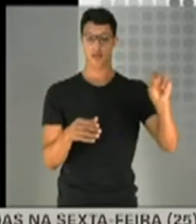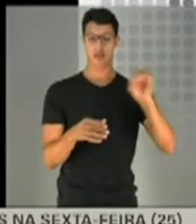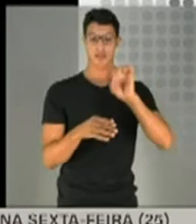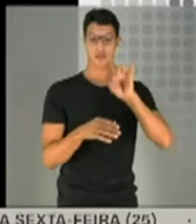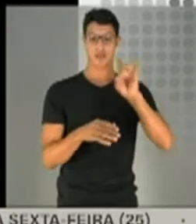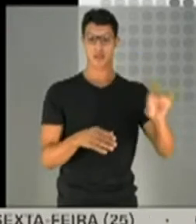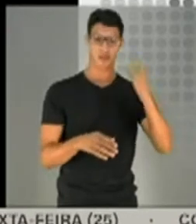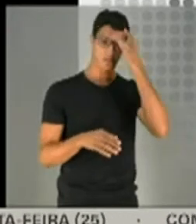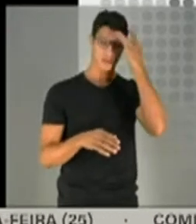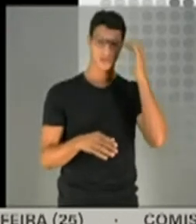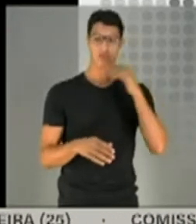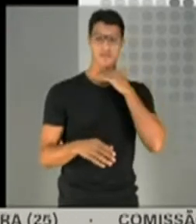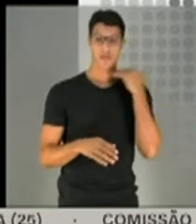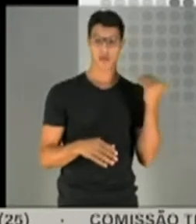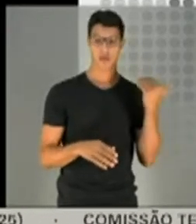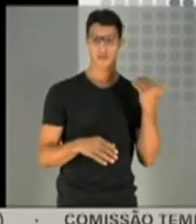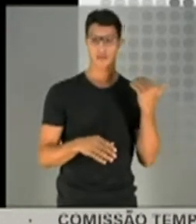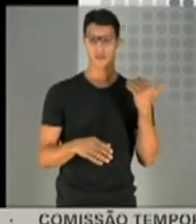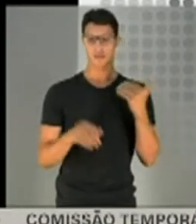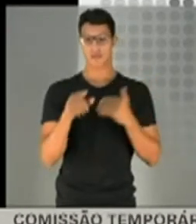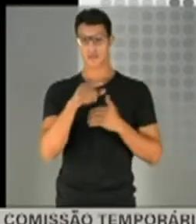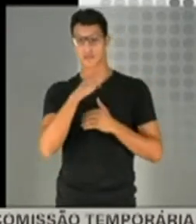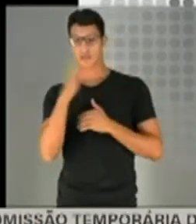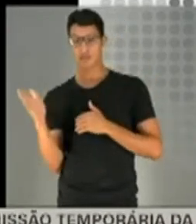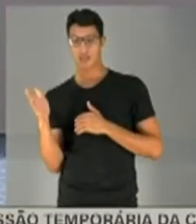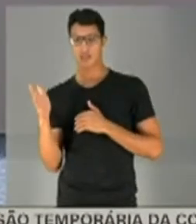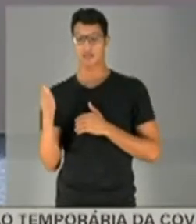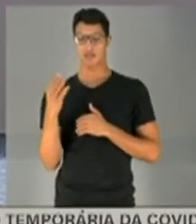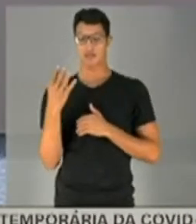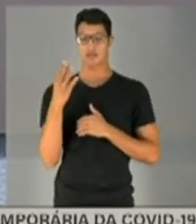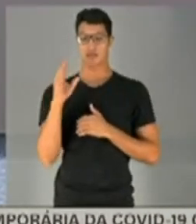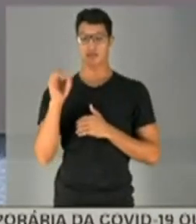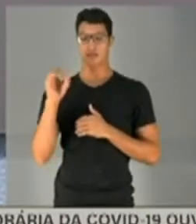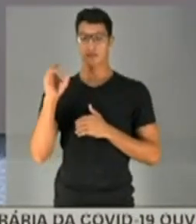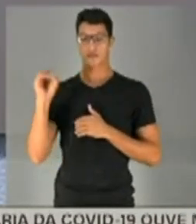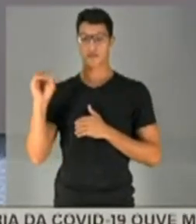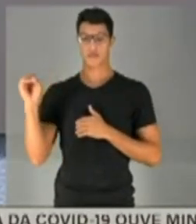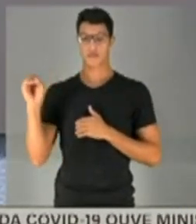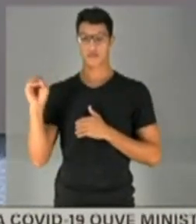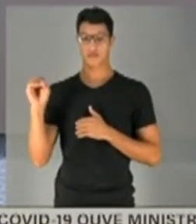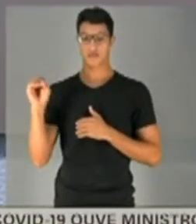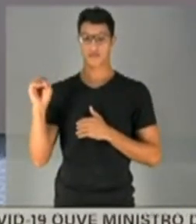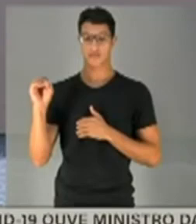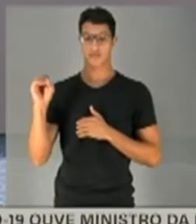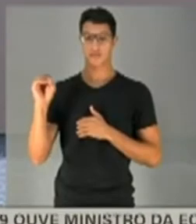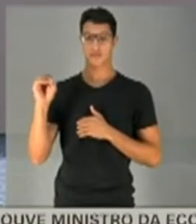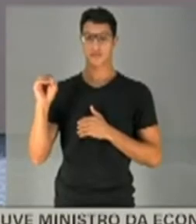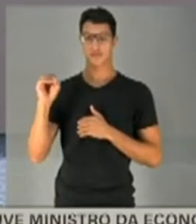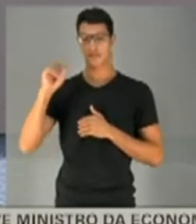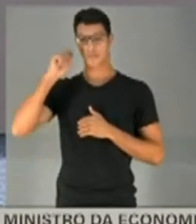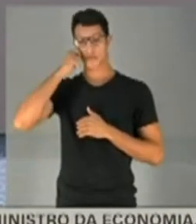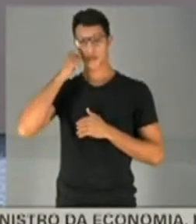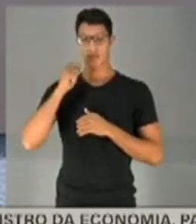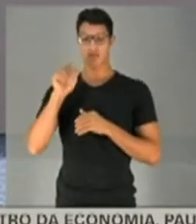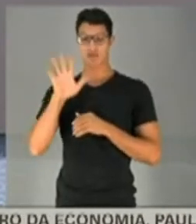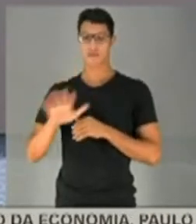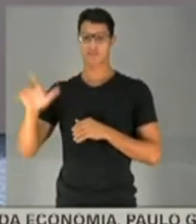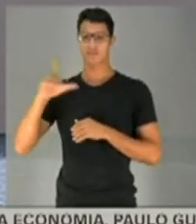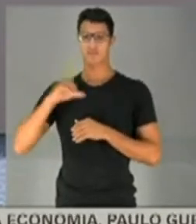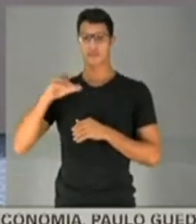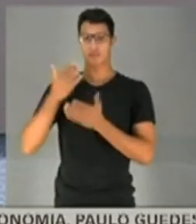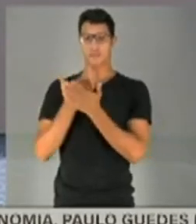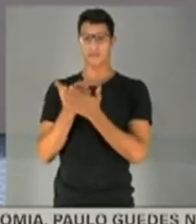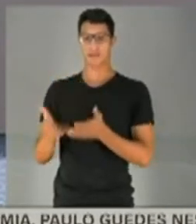uma das 500 mil vidas perdidas, e só os pontos em preto do gráfico da direita teriam